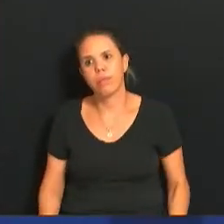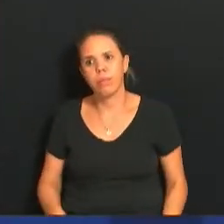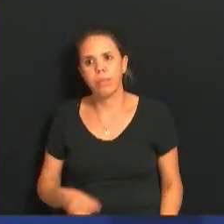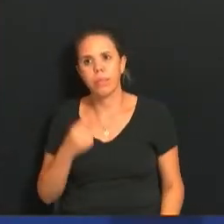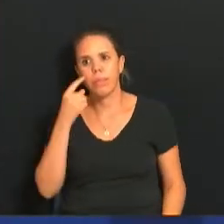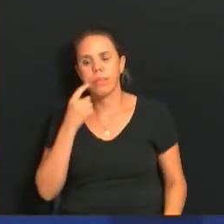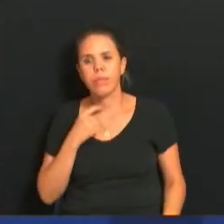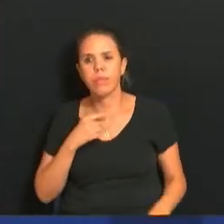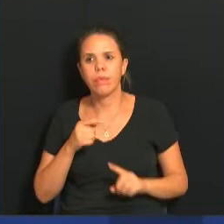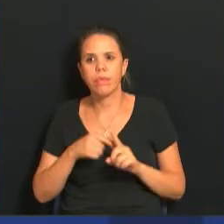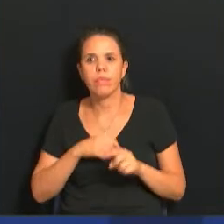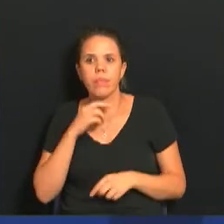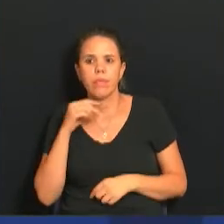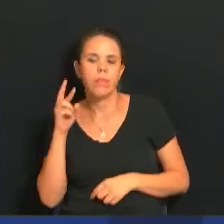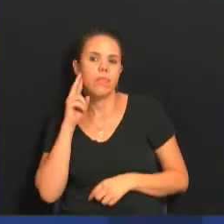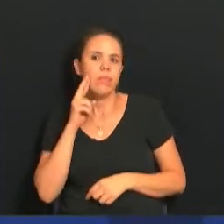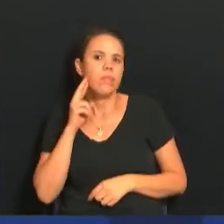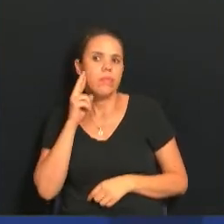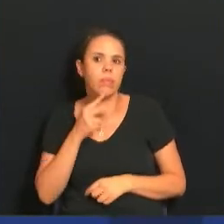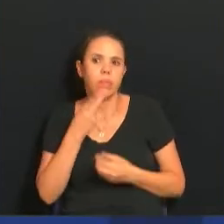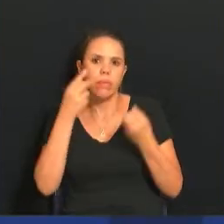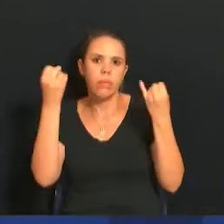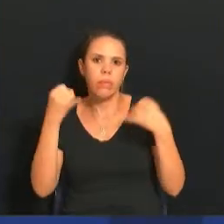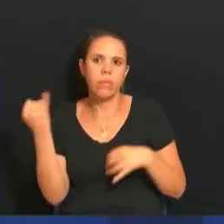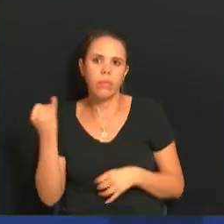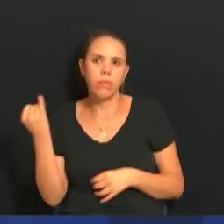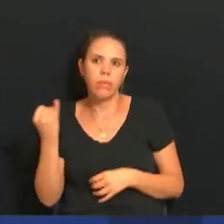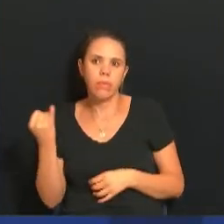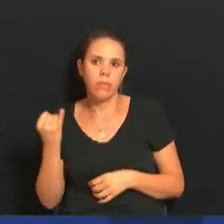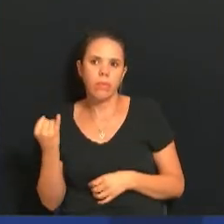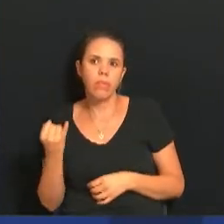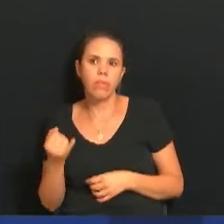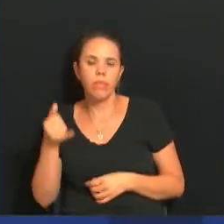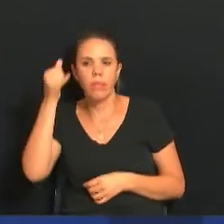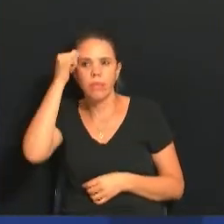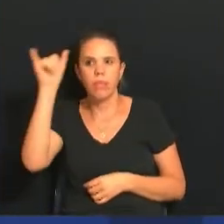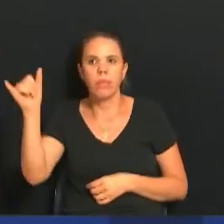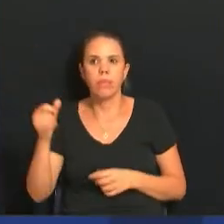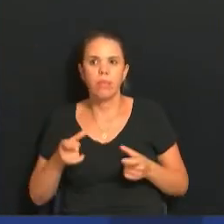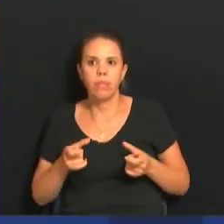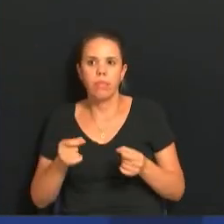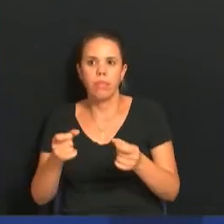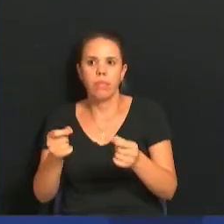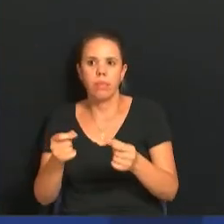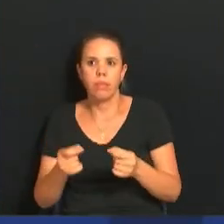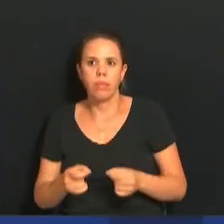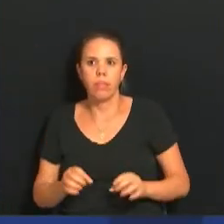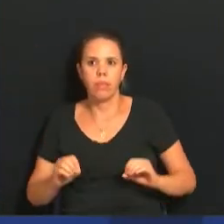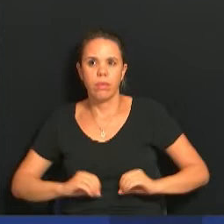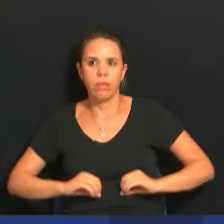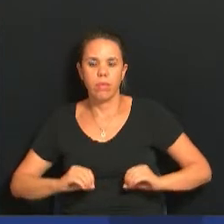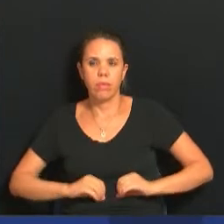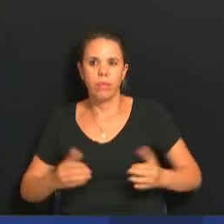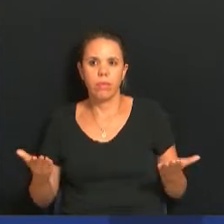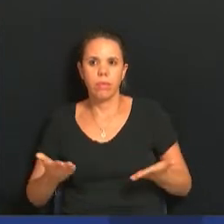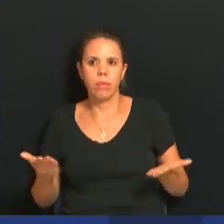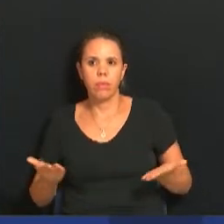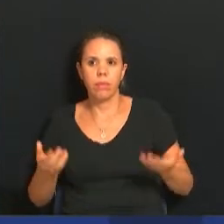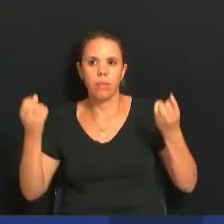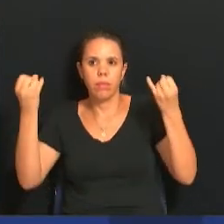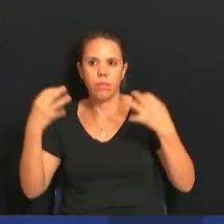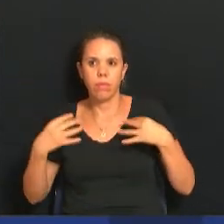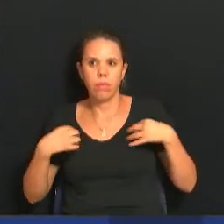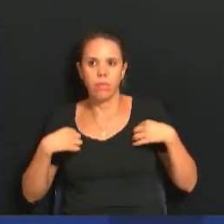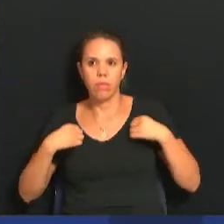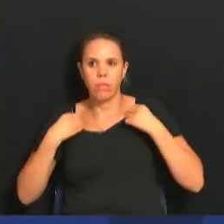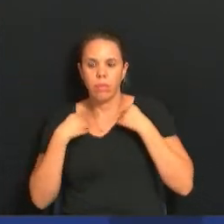o Março Lilás, que fala da importância de se combater o câncer de colo de útero. Hoje ela vai abordar